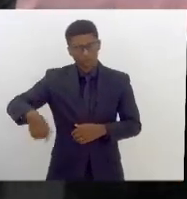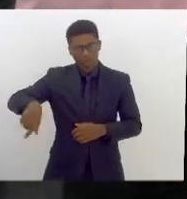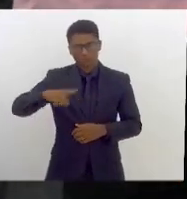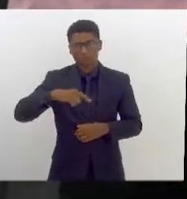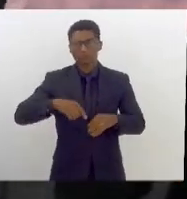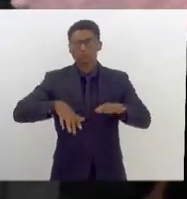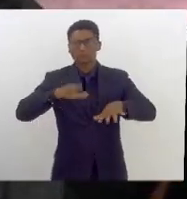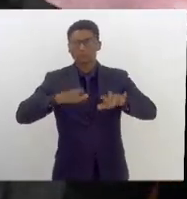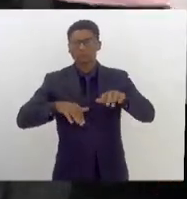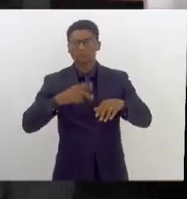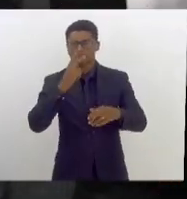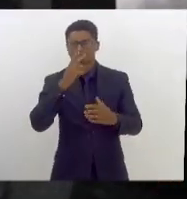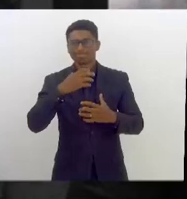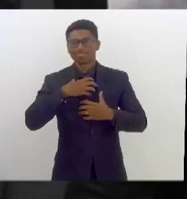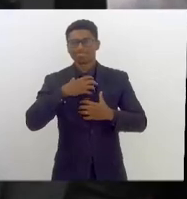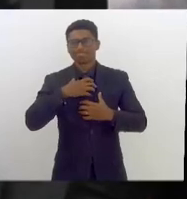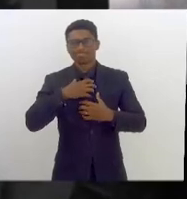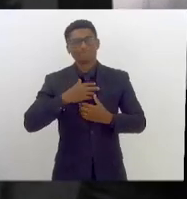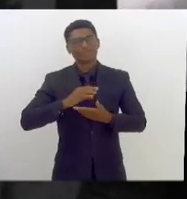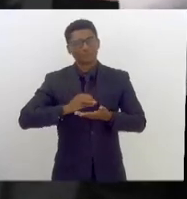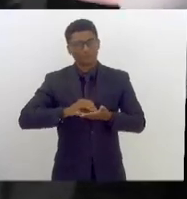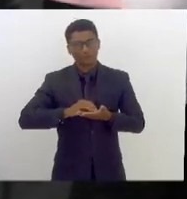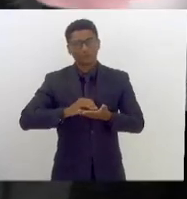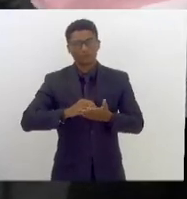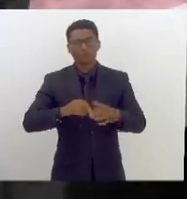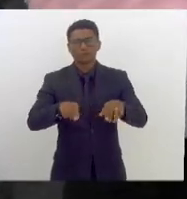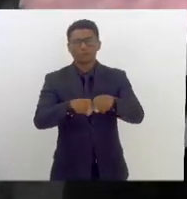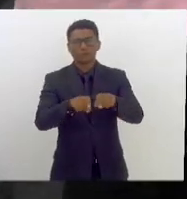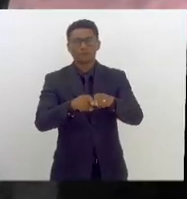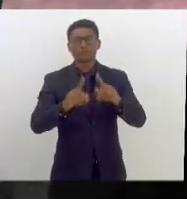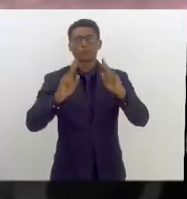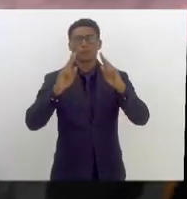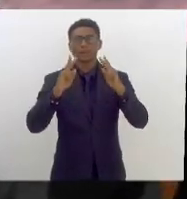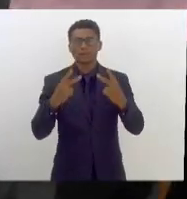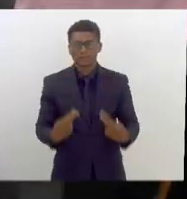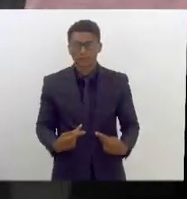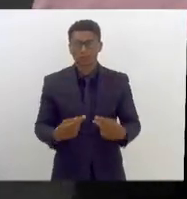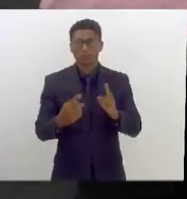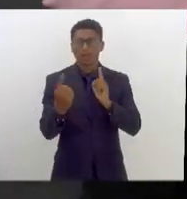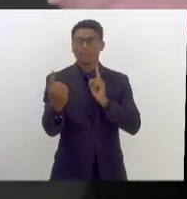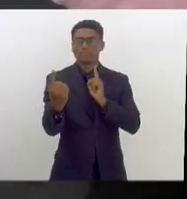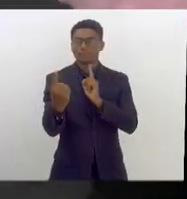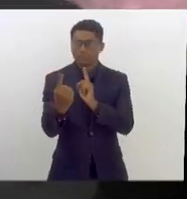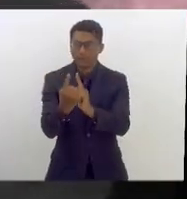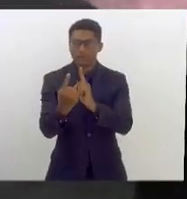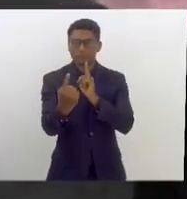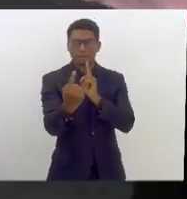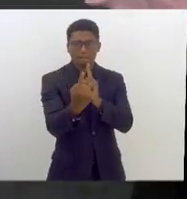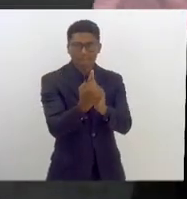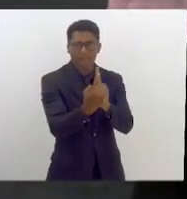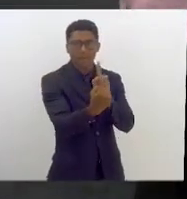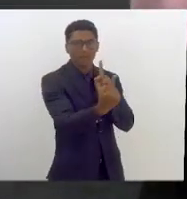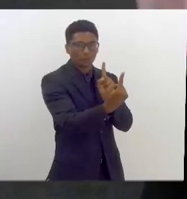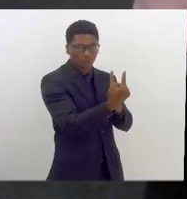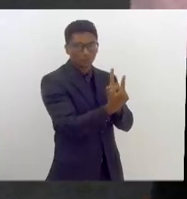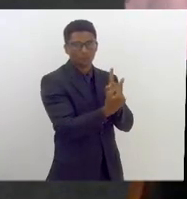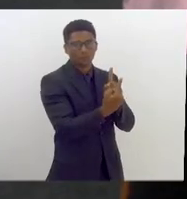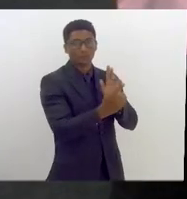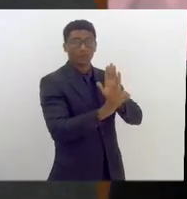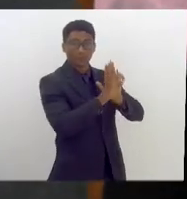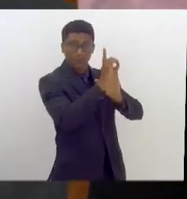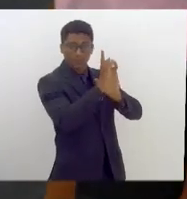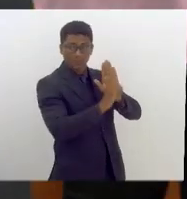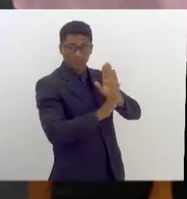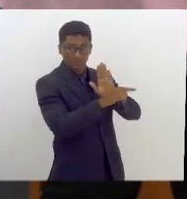sente falta na humanização também do trato, no atendimento e na percepção da direção